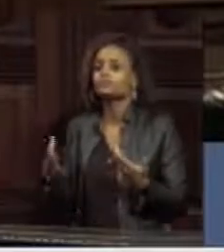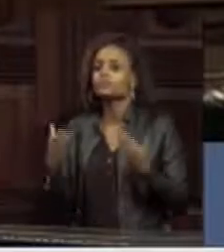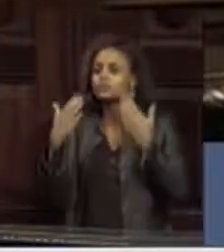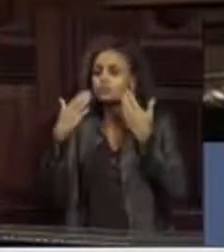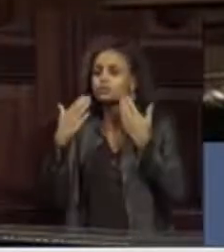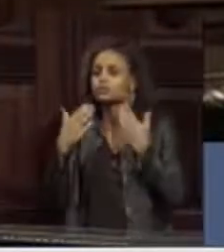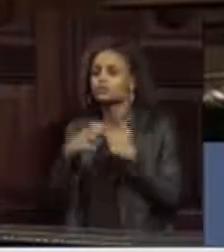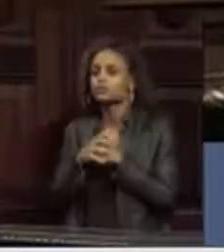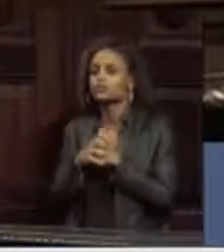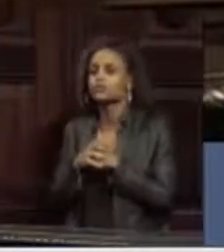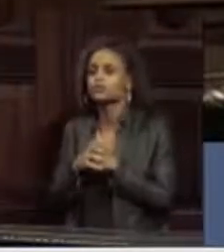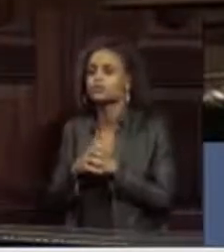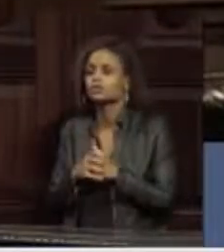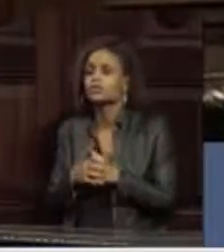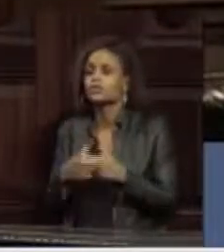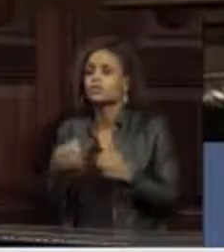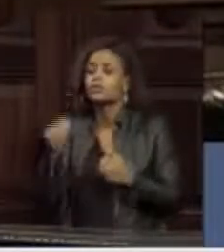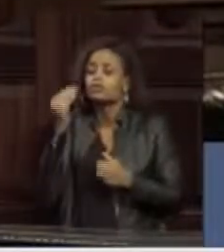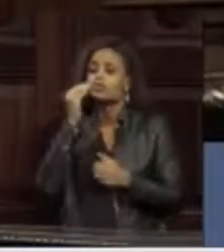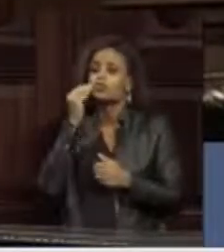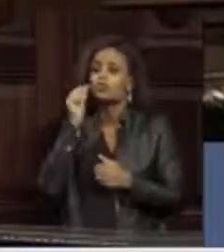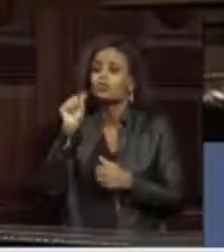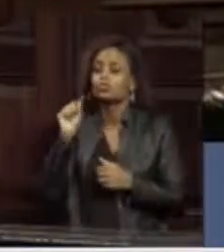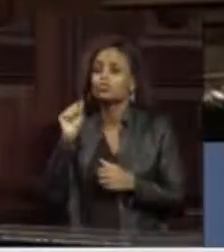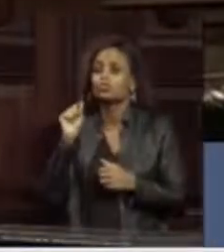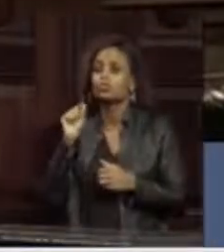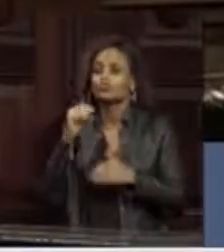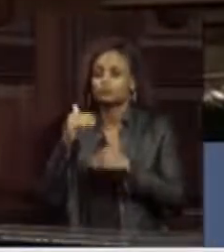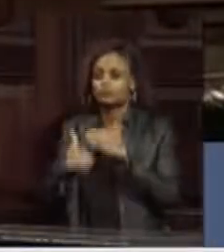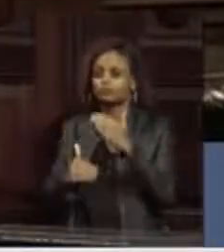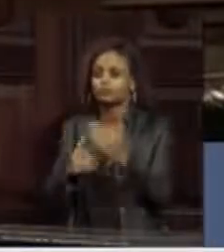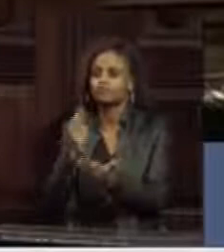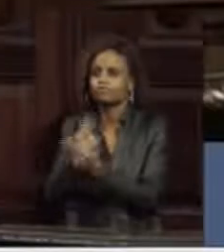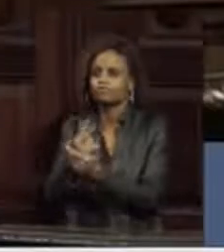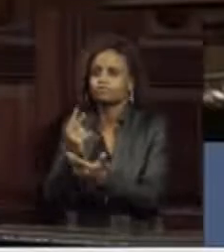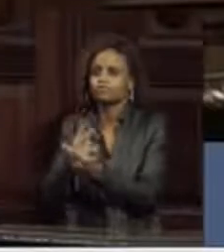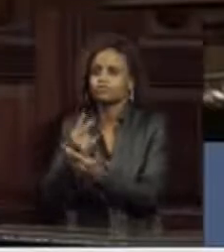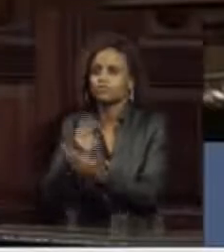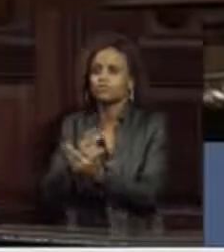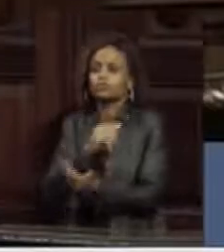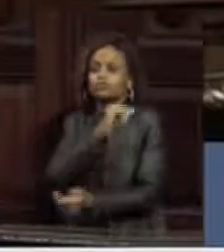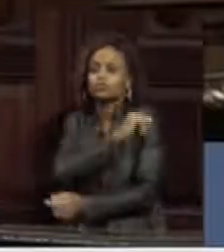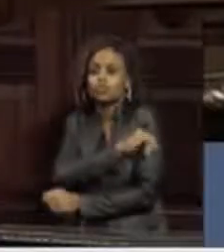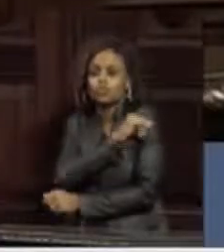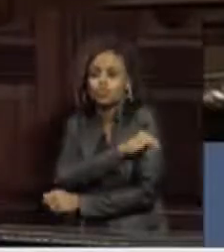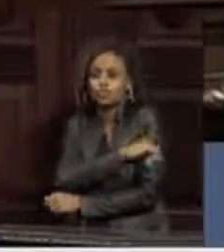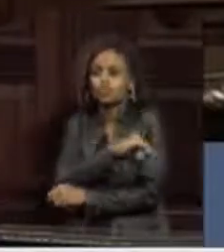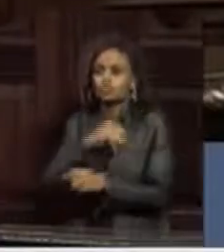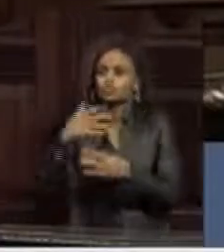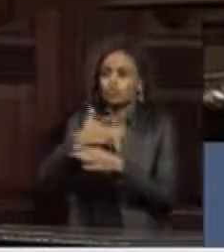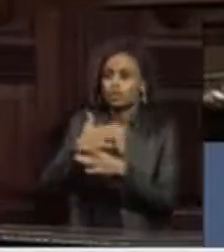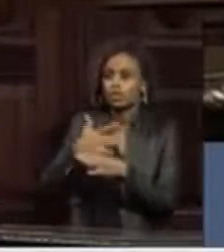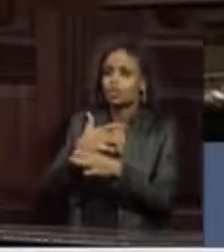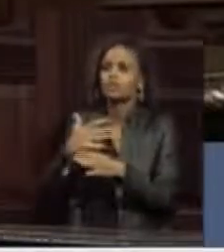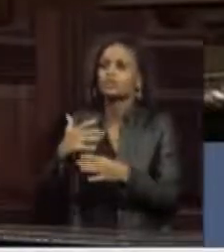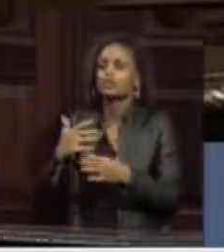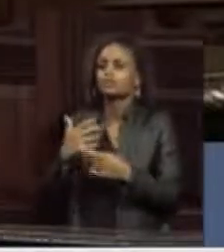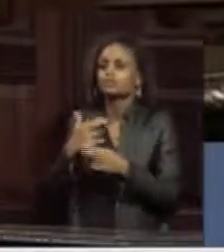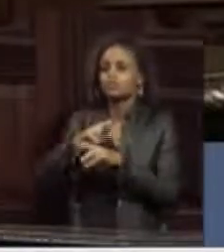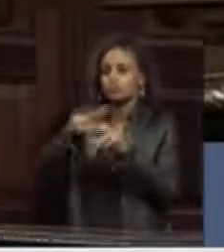demonstrando que sucessivamente o Rio de Janeiro, o Estado e os municípios produtores de